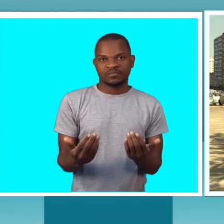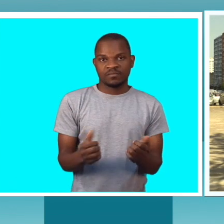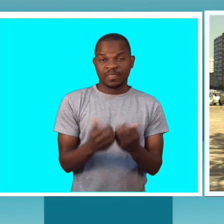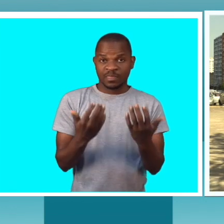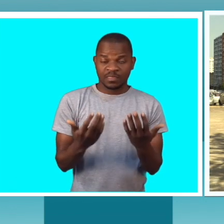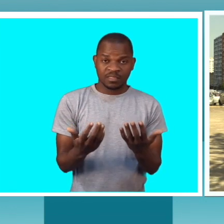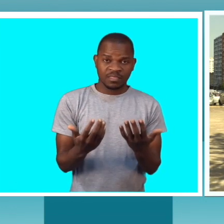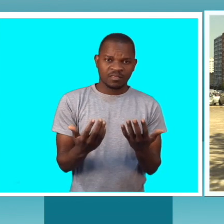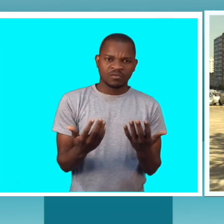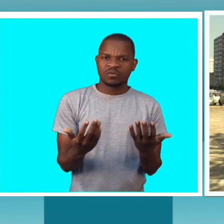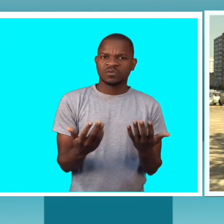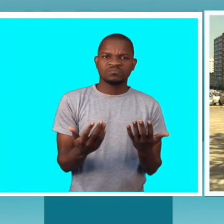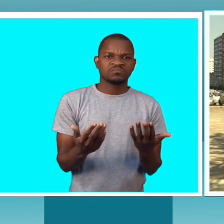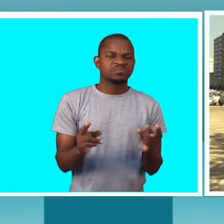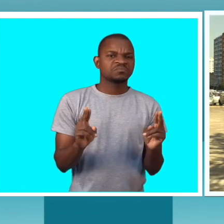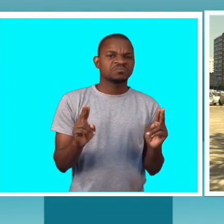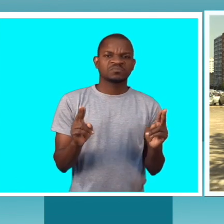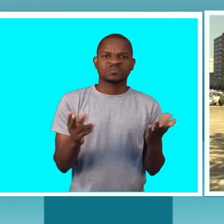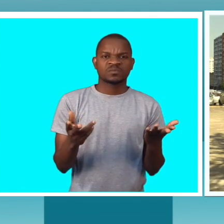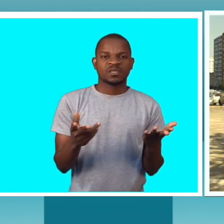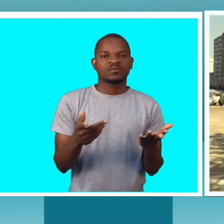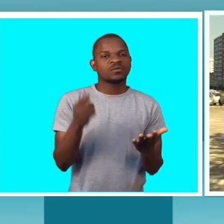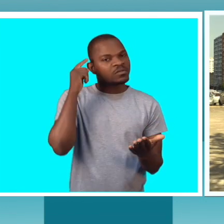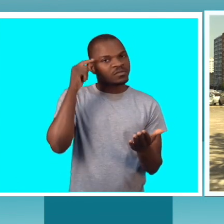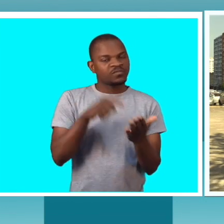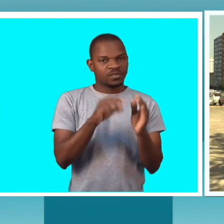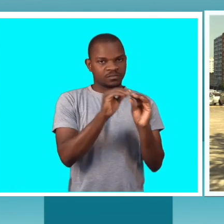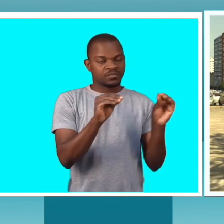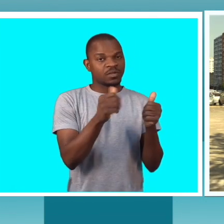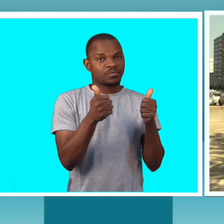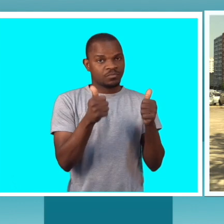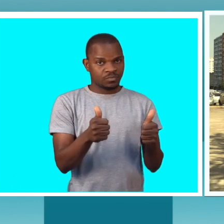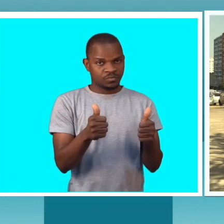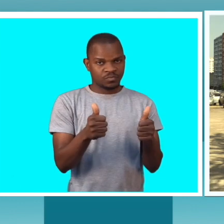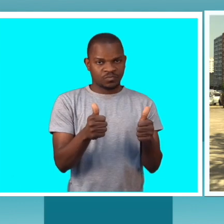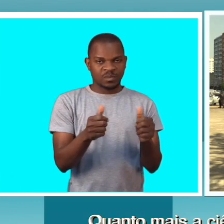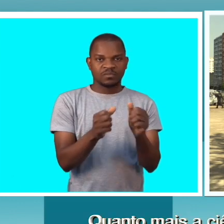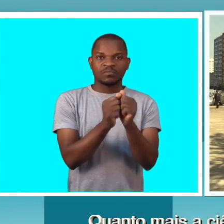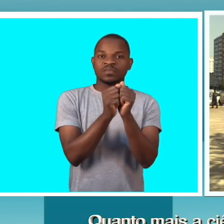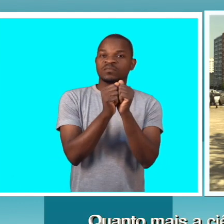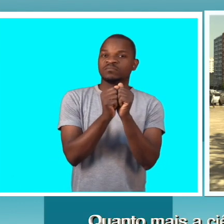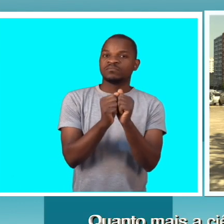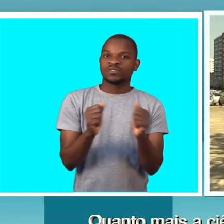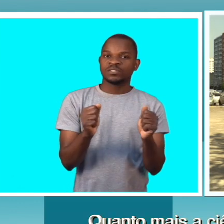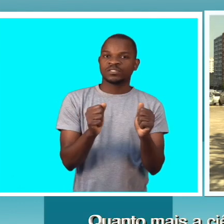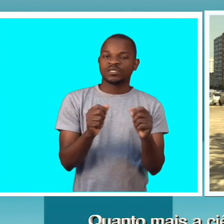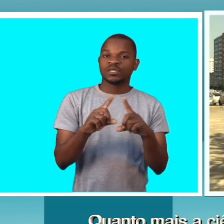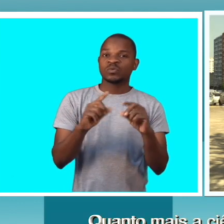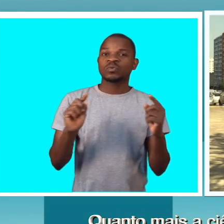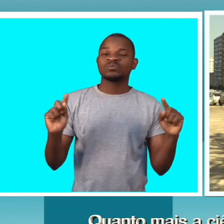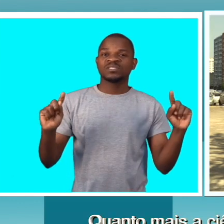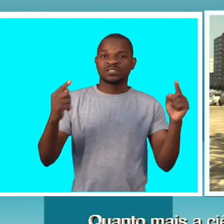Agora, estamos a ver que normalmente é uma boa educação aqui agora. Só que pronto, quanto mais a